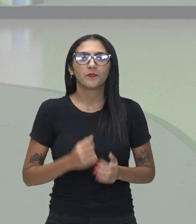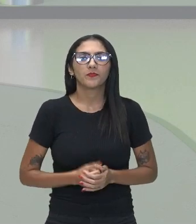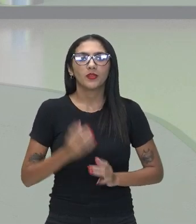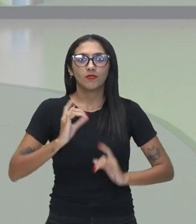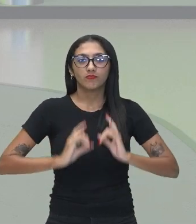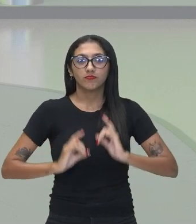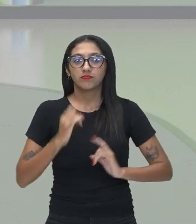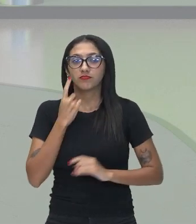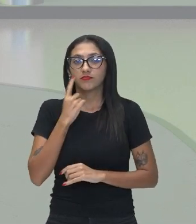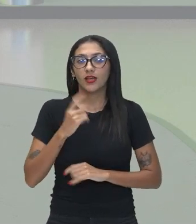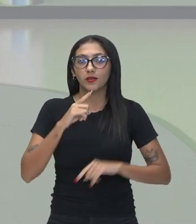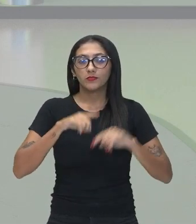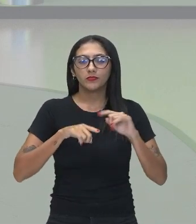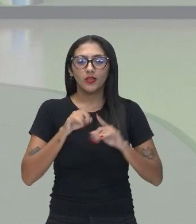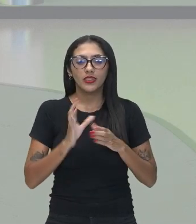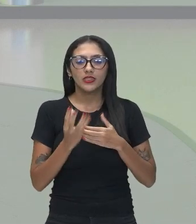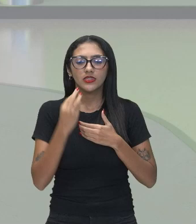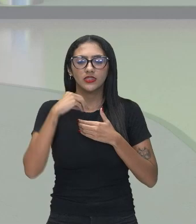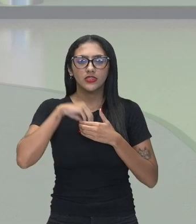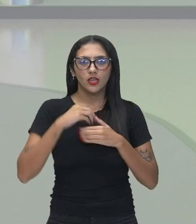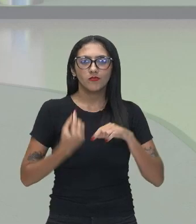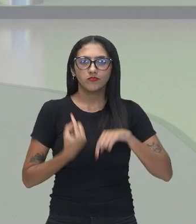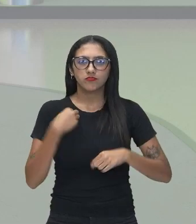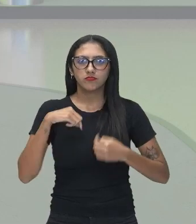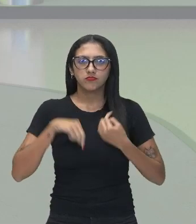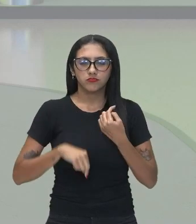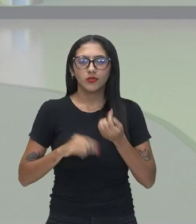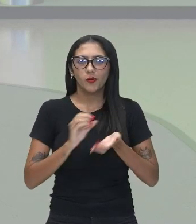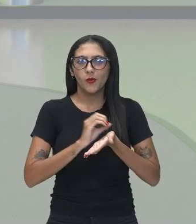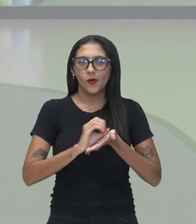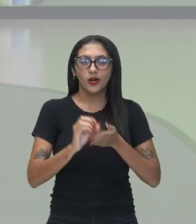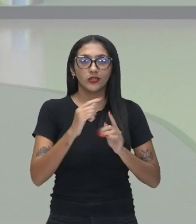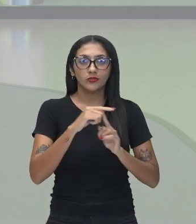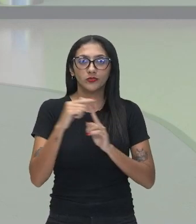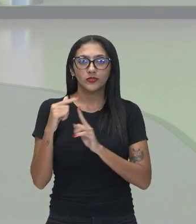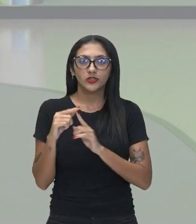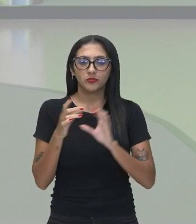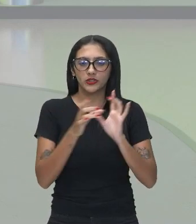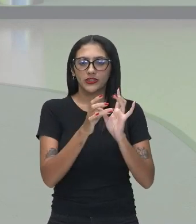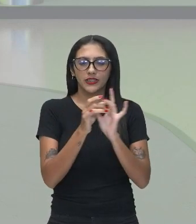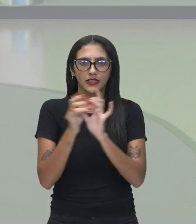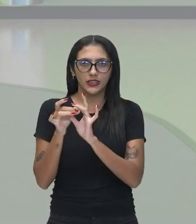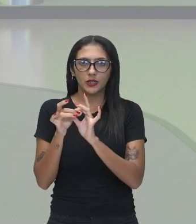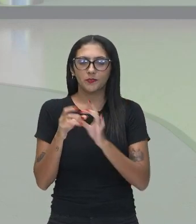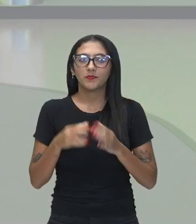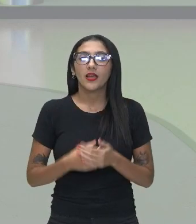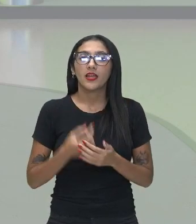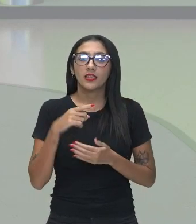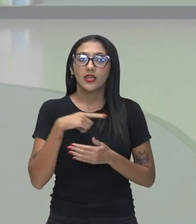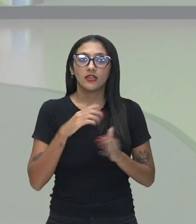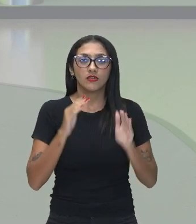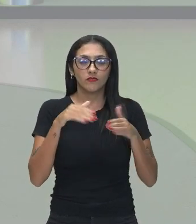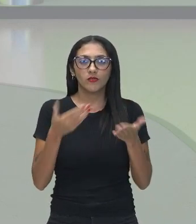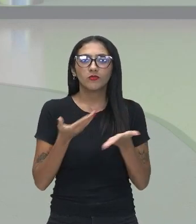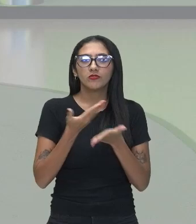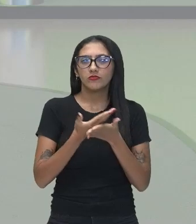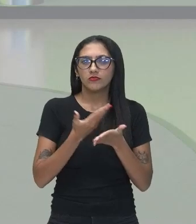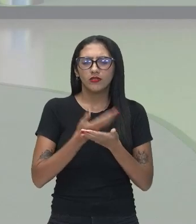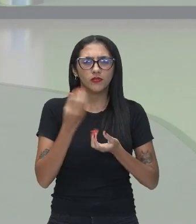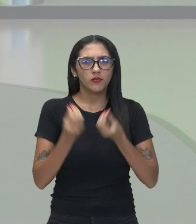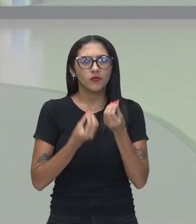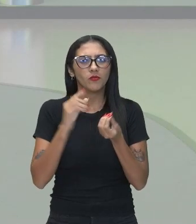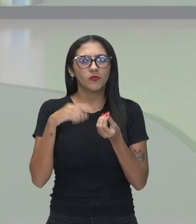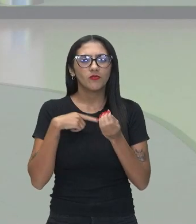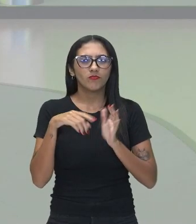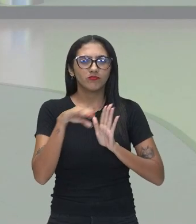é um composto orgânico de cadeia fechada, que é por isso que nós vamos estudar a classificação